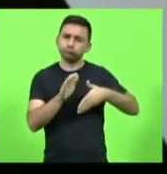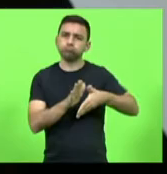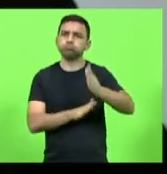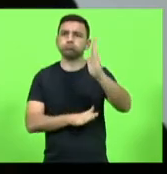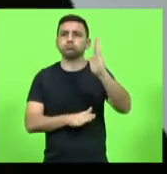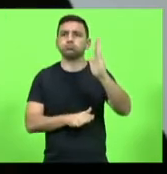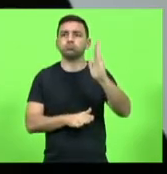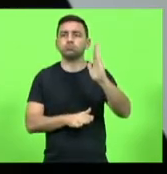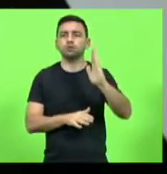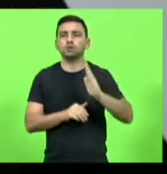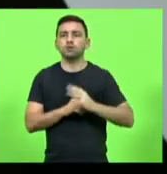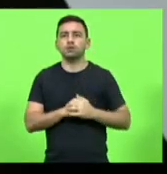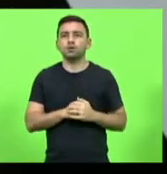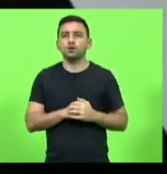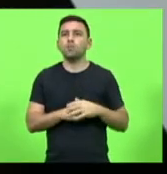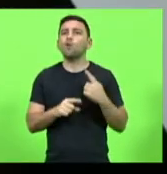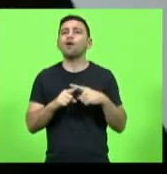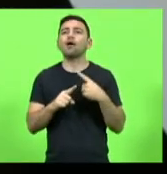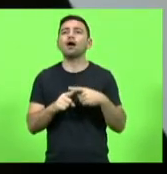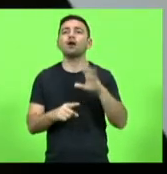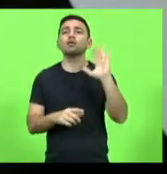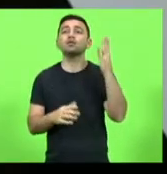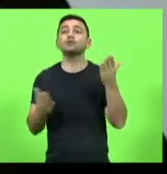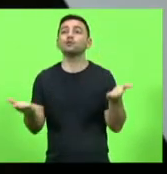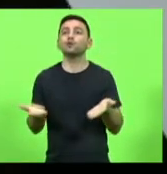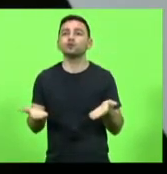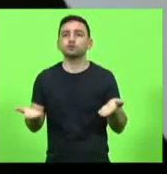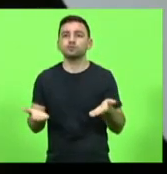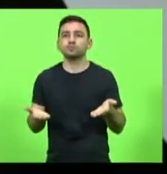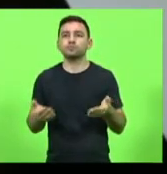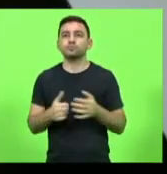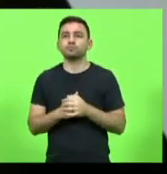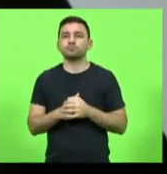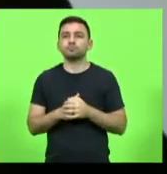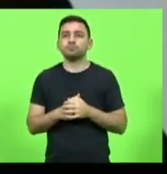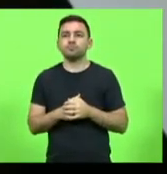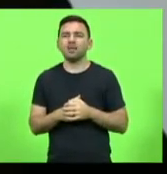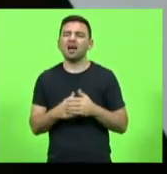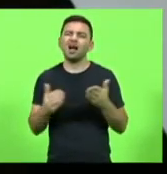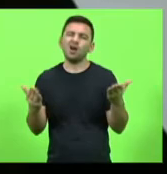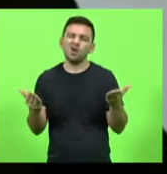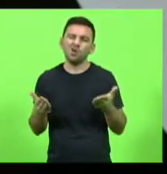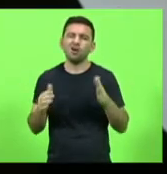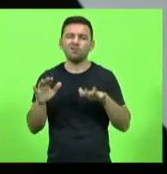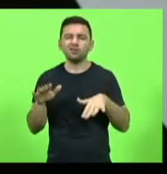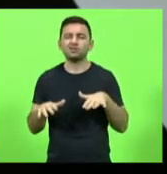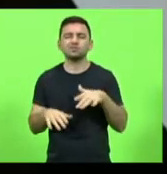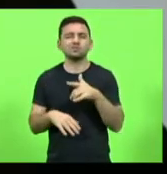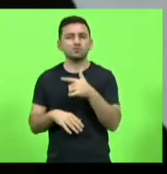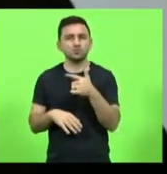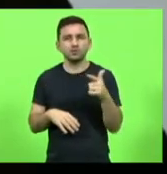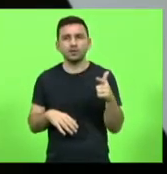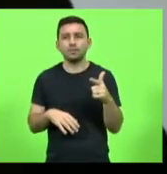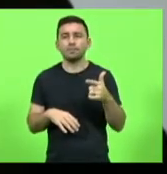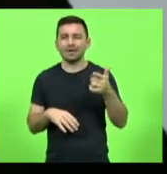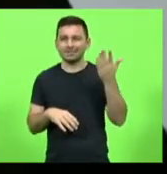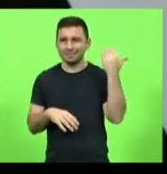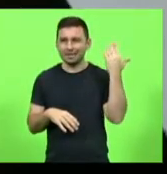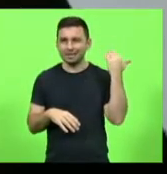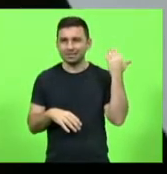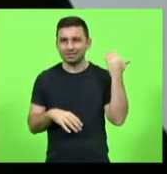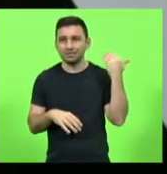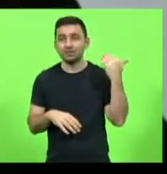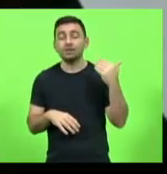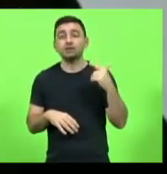fluxo. Porque o que está acontecendo hoje? Quem chega, não tanto mais agora, mas um pouquinho antes, a Florianópolis, a gente